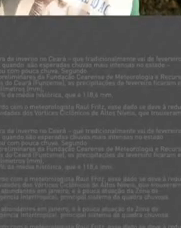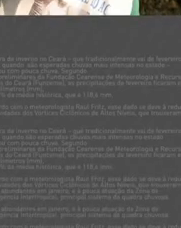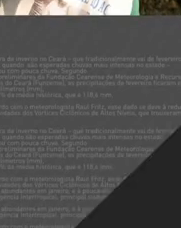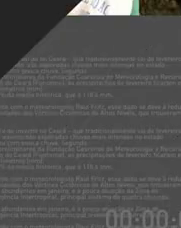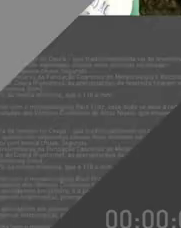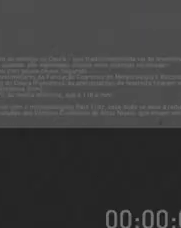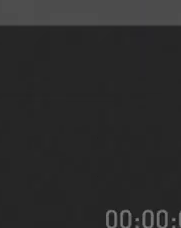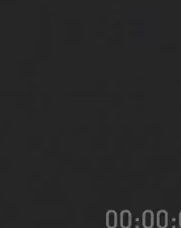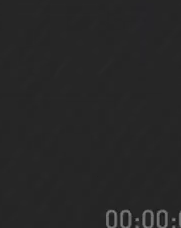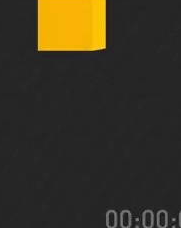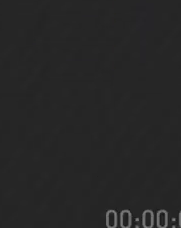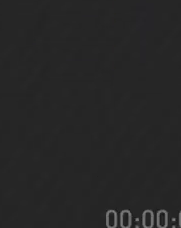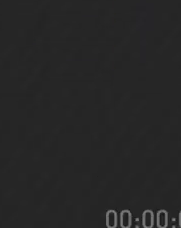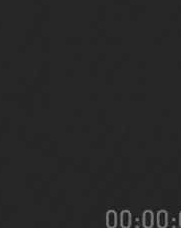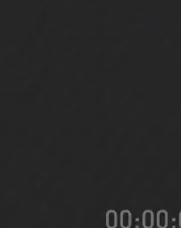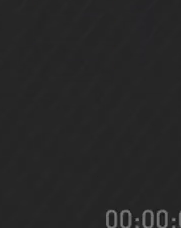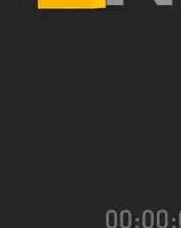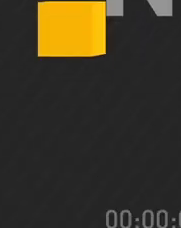ae